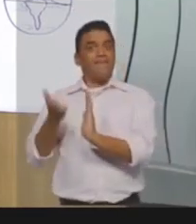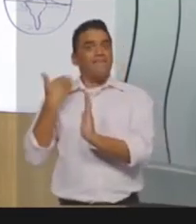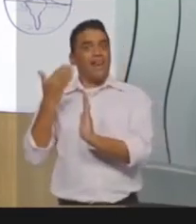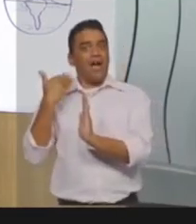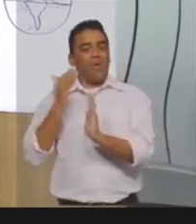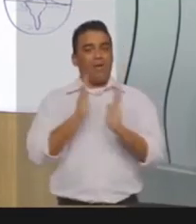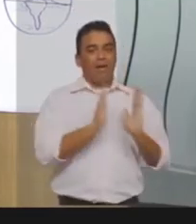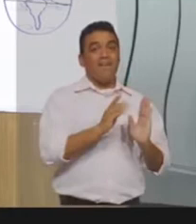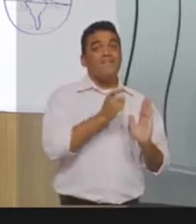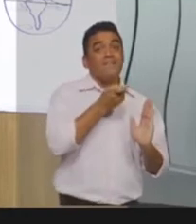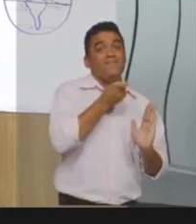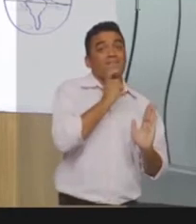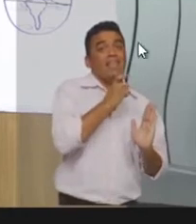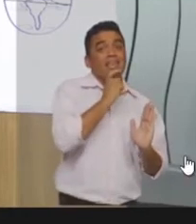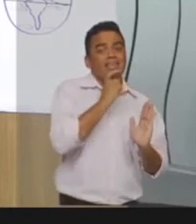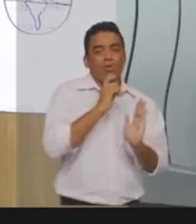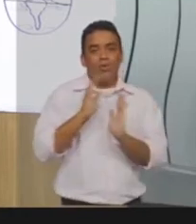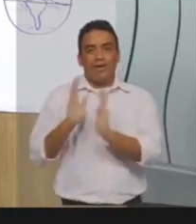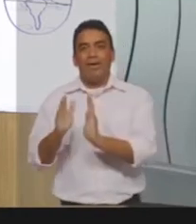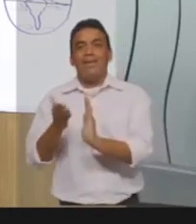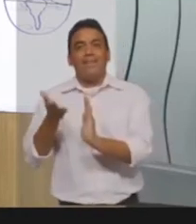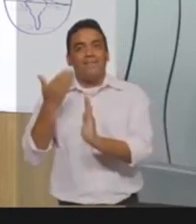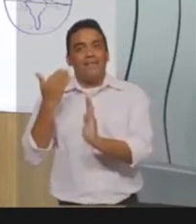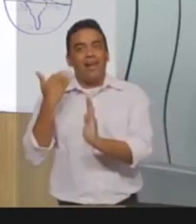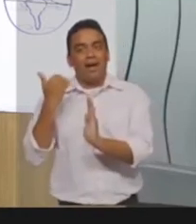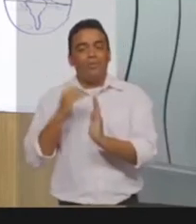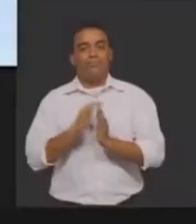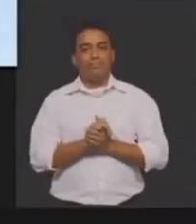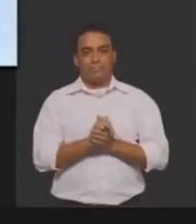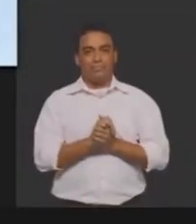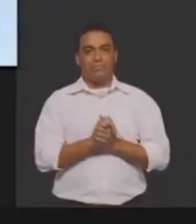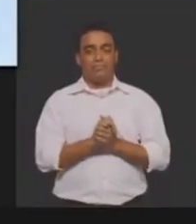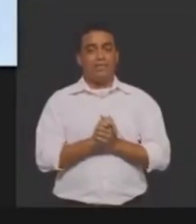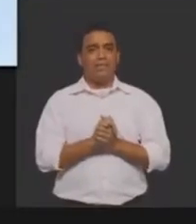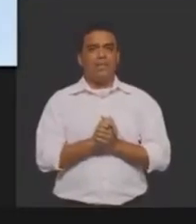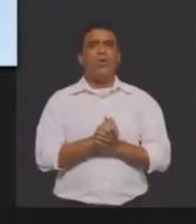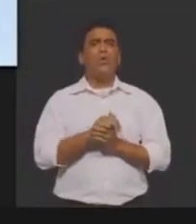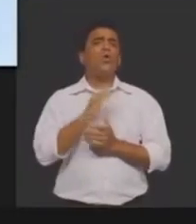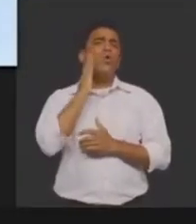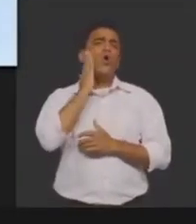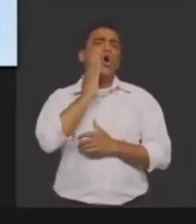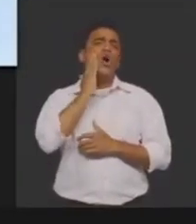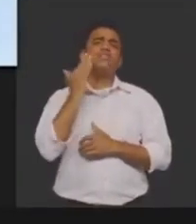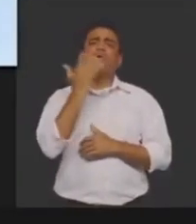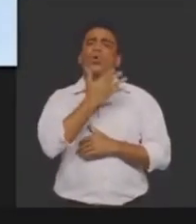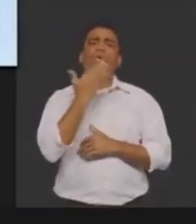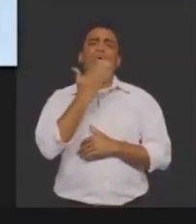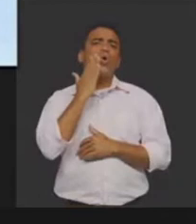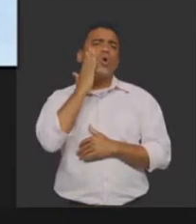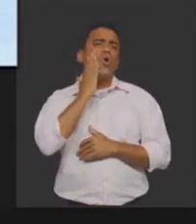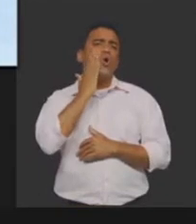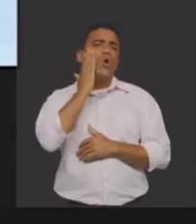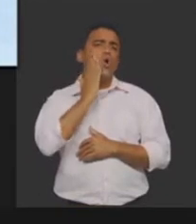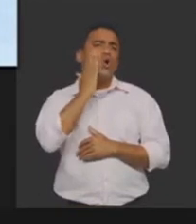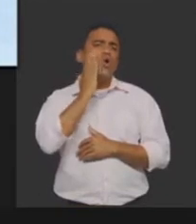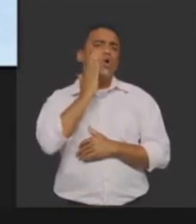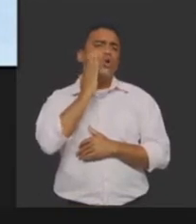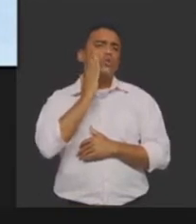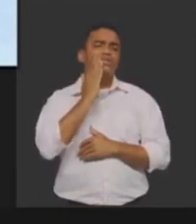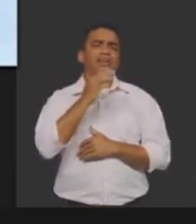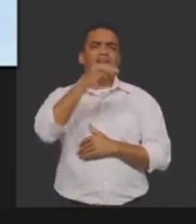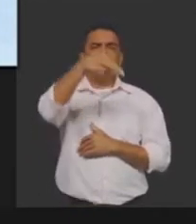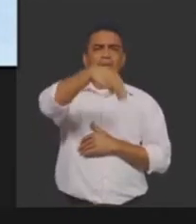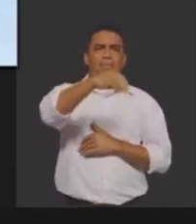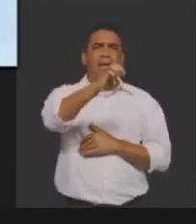aqui para esse aqui que está com cor de rosa, meio vermelho aqui, que é o MSC, é uma massa